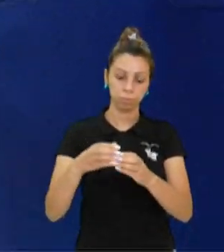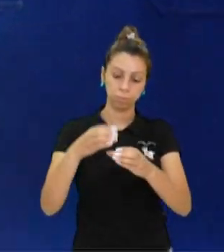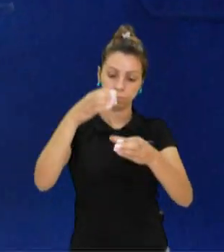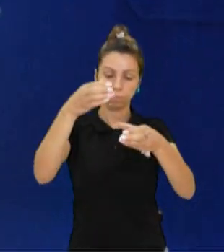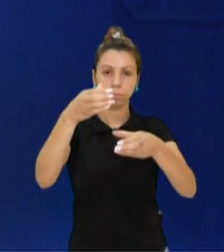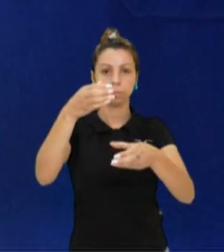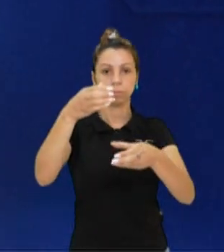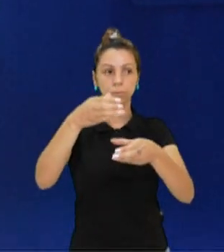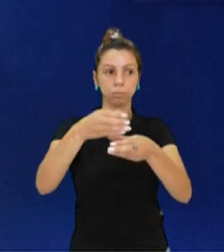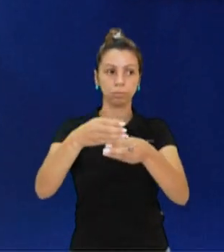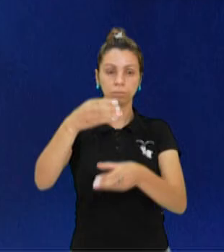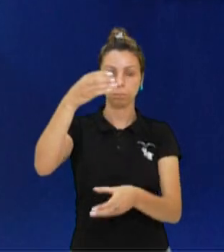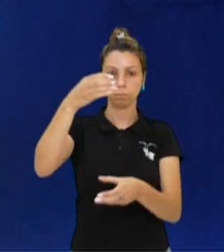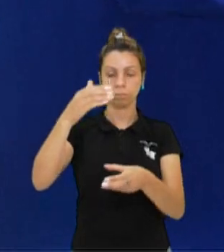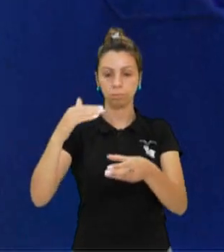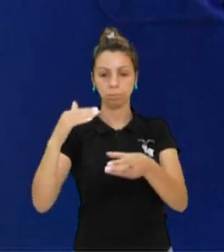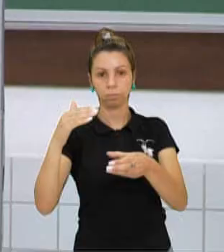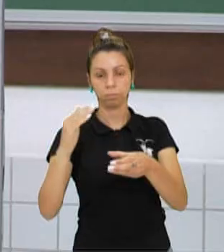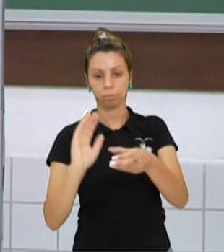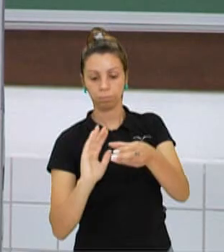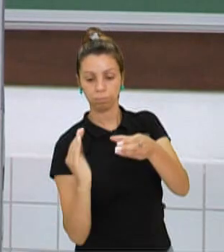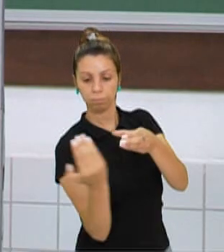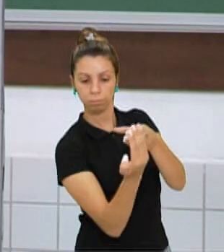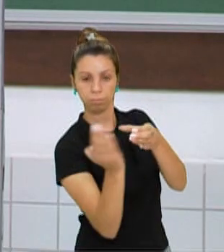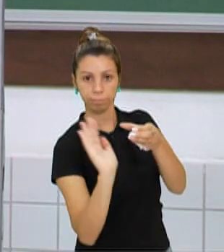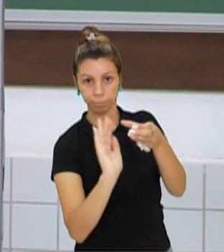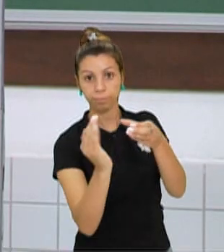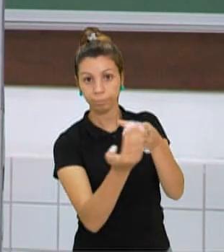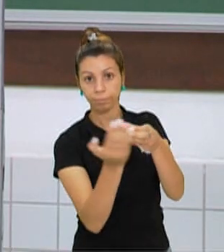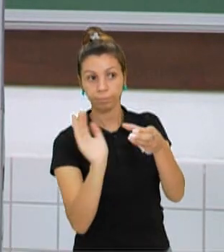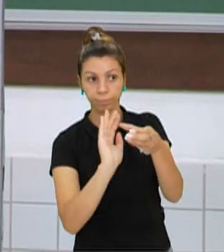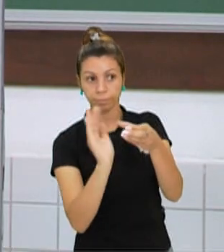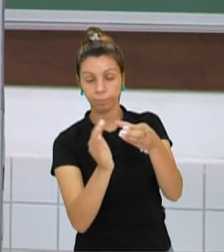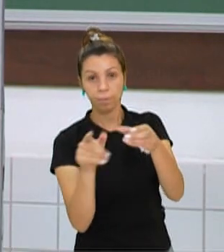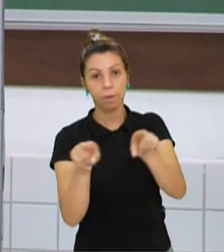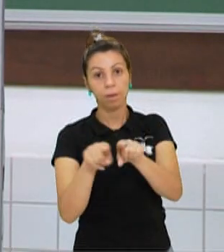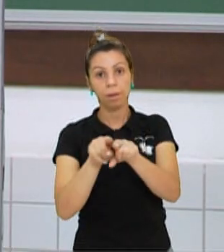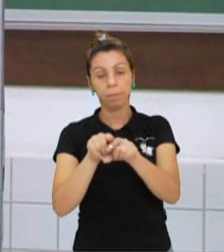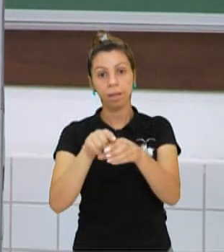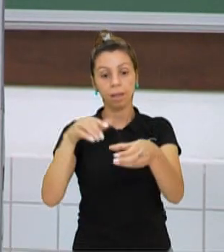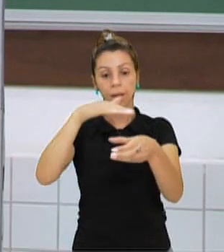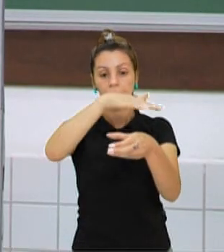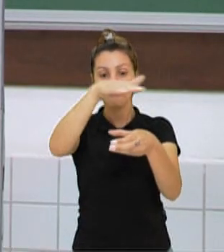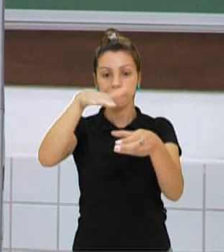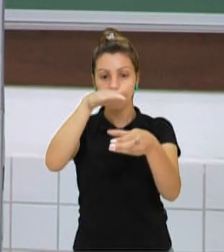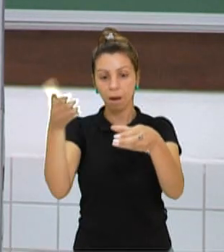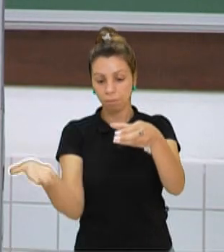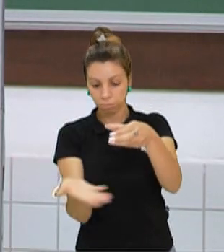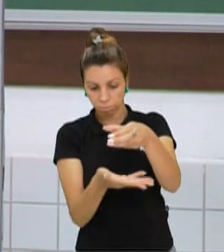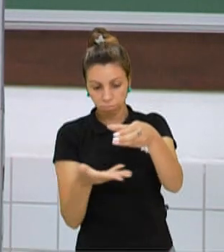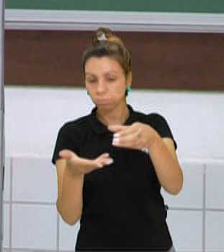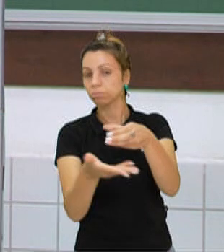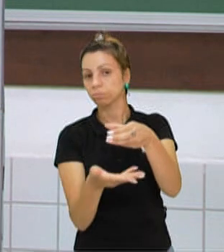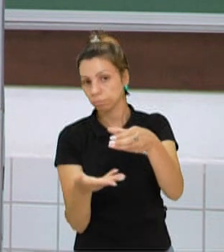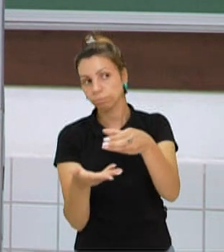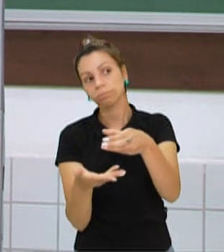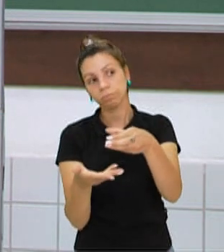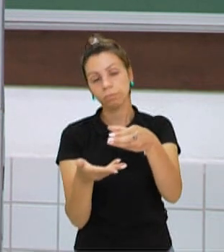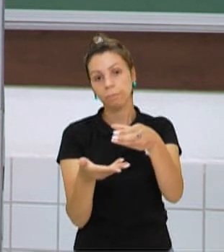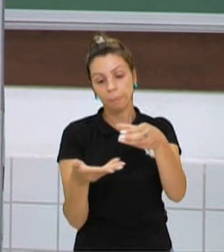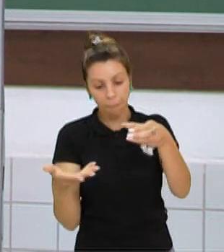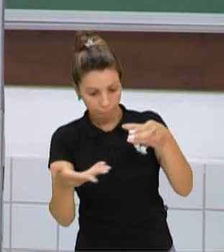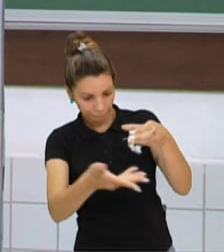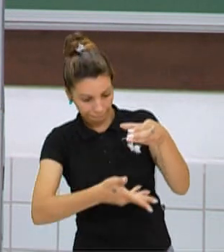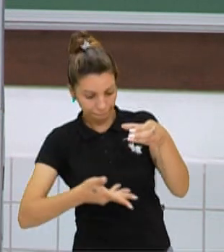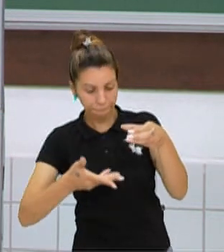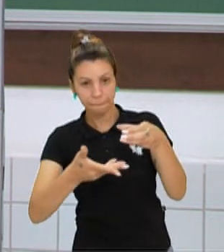essa superfície lateral arredondada, tem as suas bases, ok? As suas bases. Aqui a